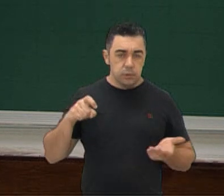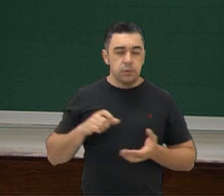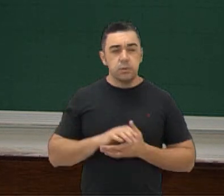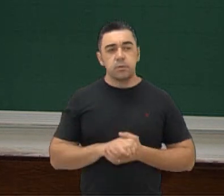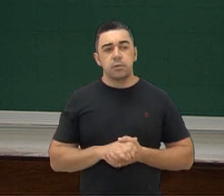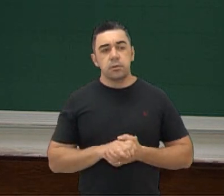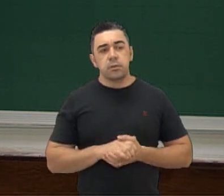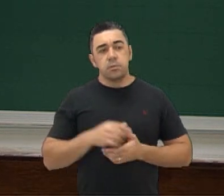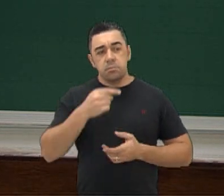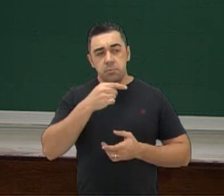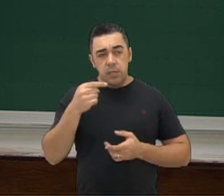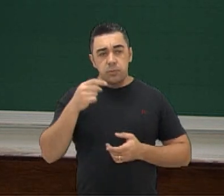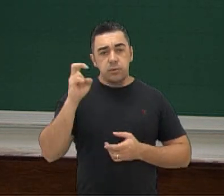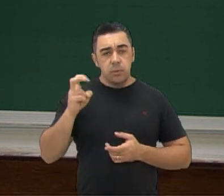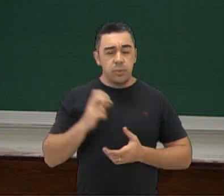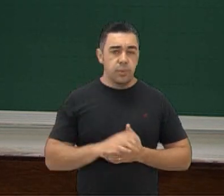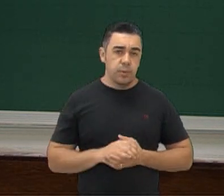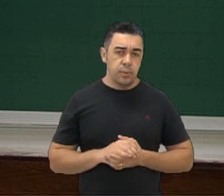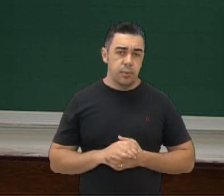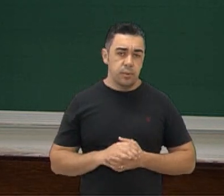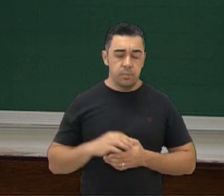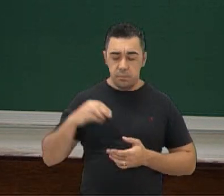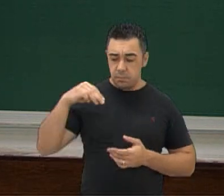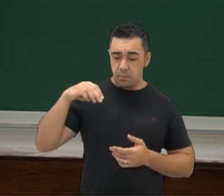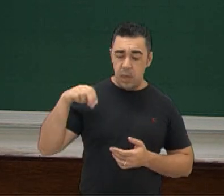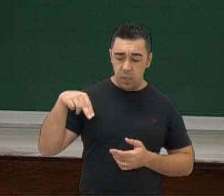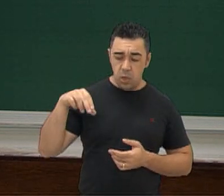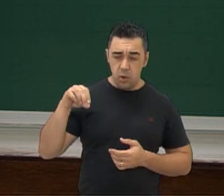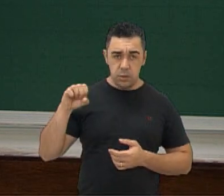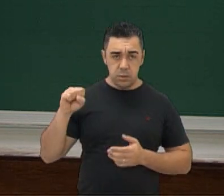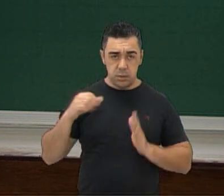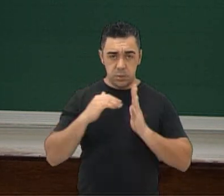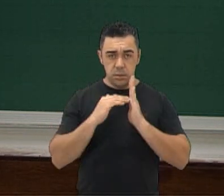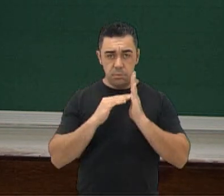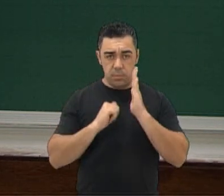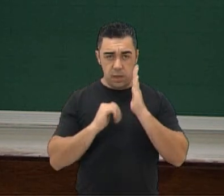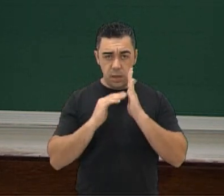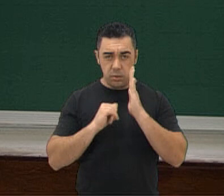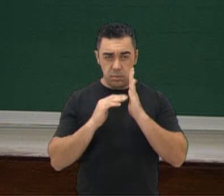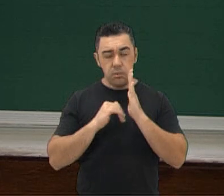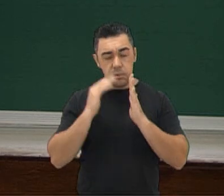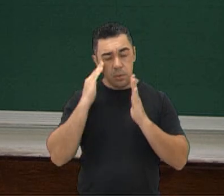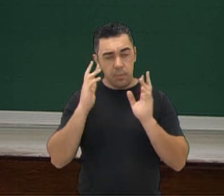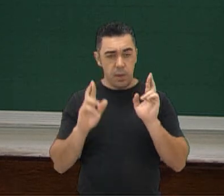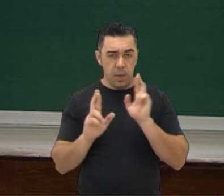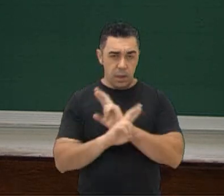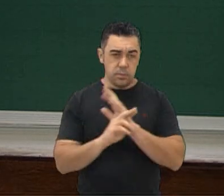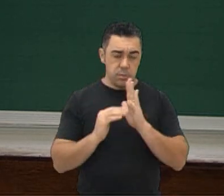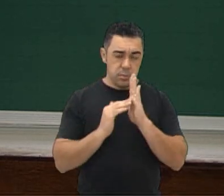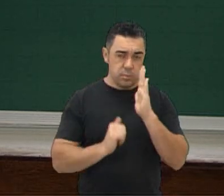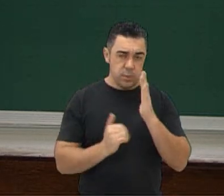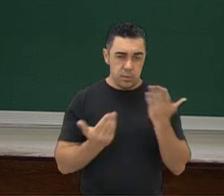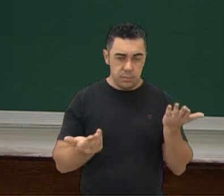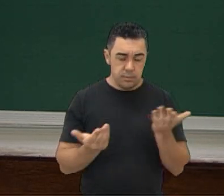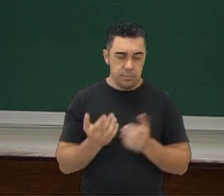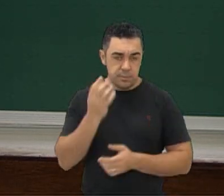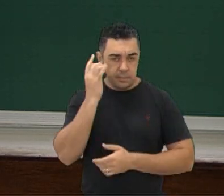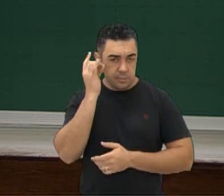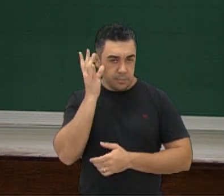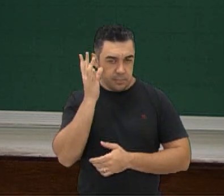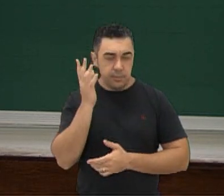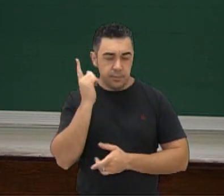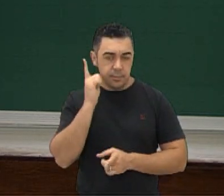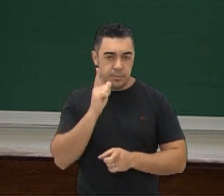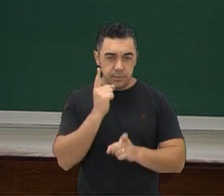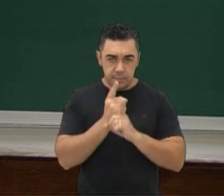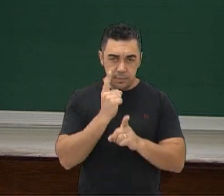x. Menos 5. Menos, a gente já consegue associar a uma subtração. Então, já consegue